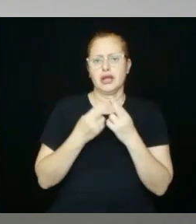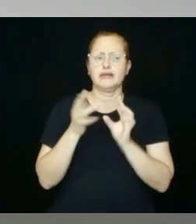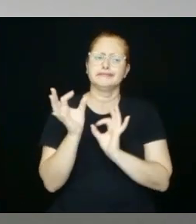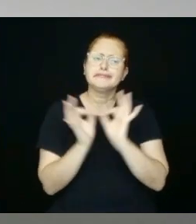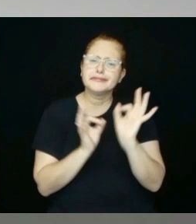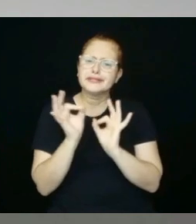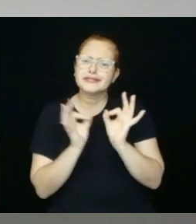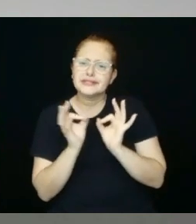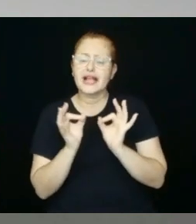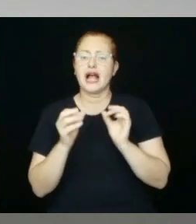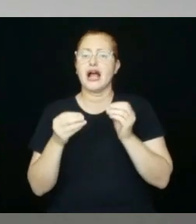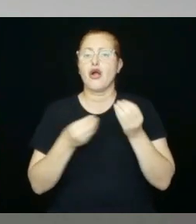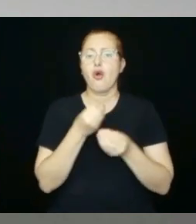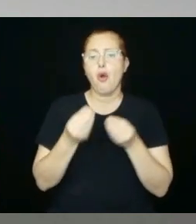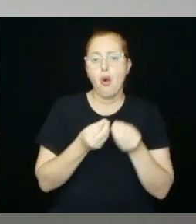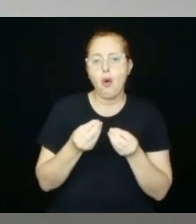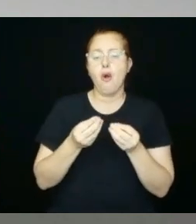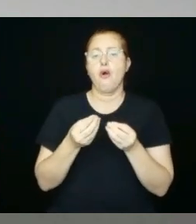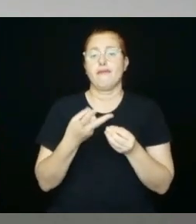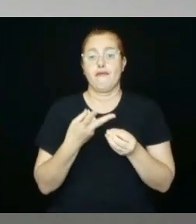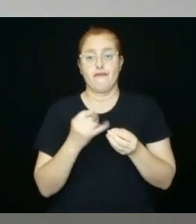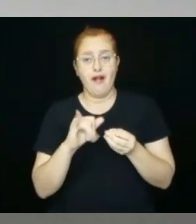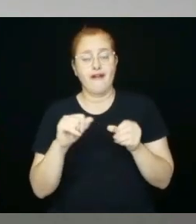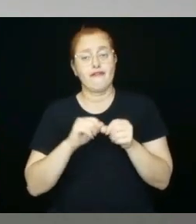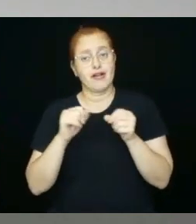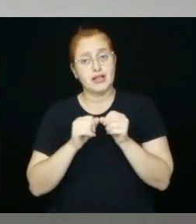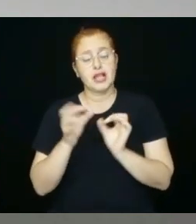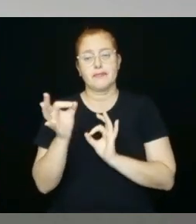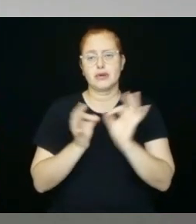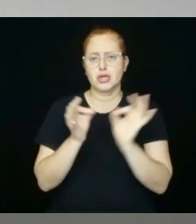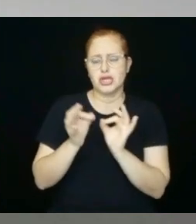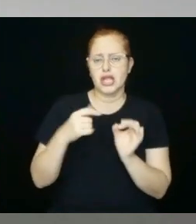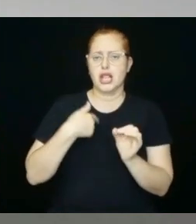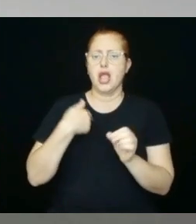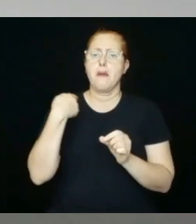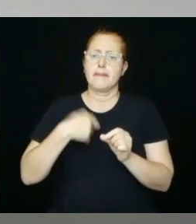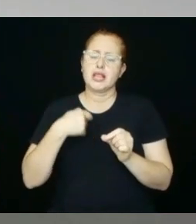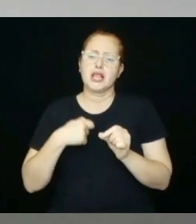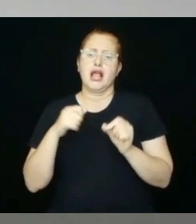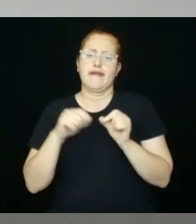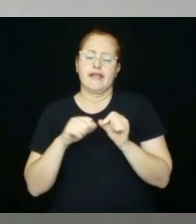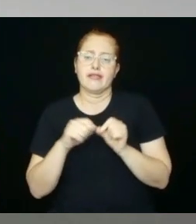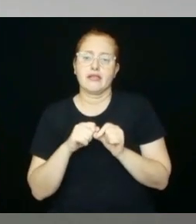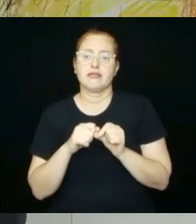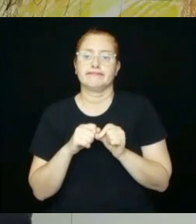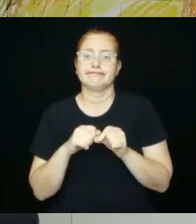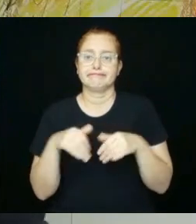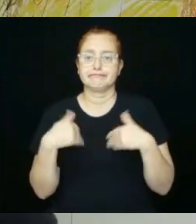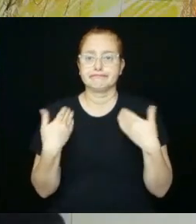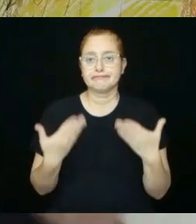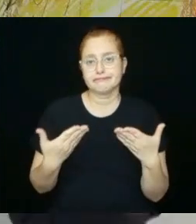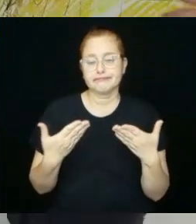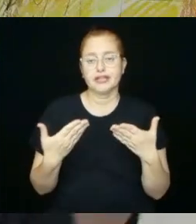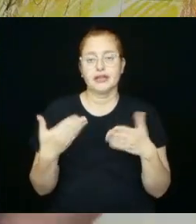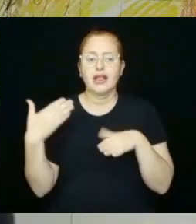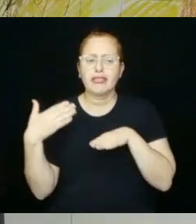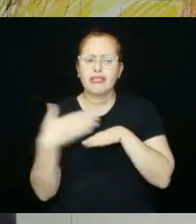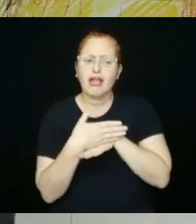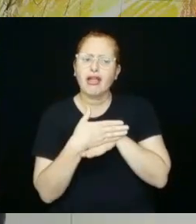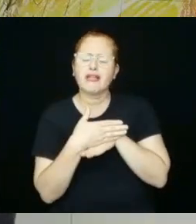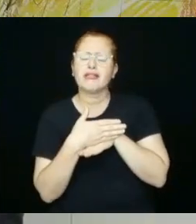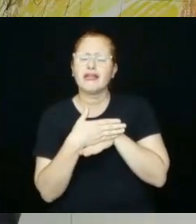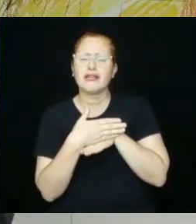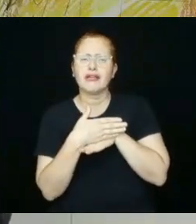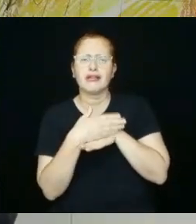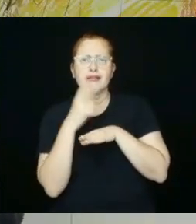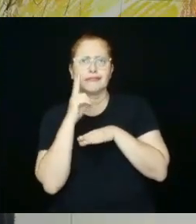acertar primeiro as diretrizes do que era o projeto, o que eu teria que fazer. Então, quando eu entrei na